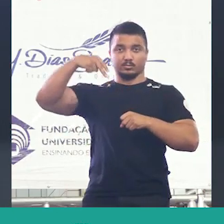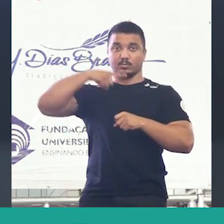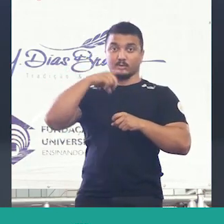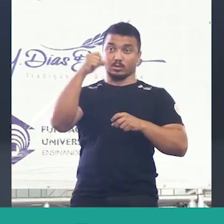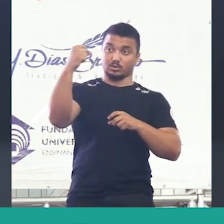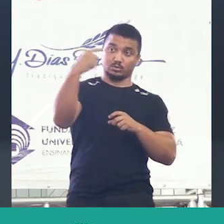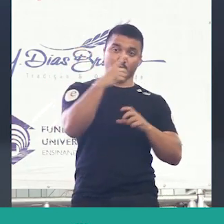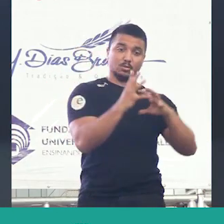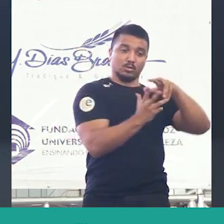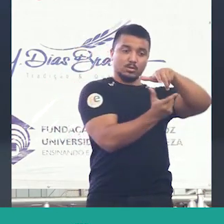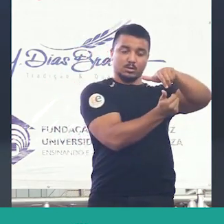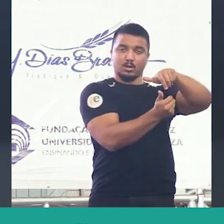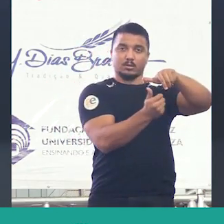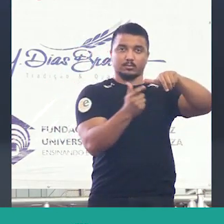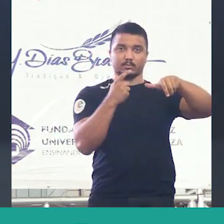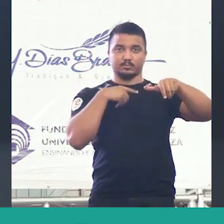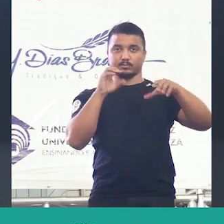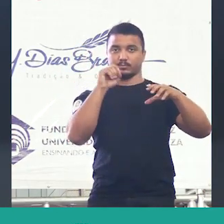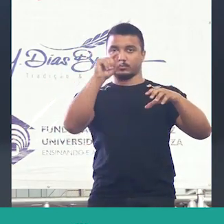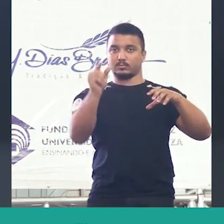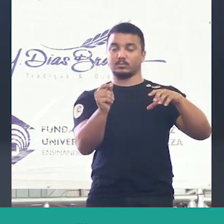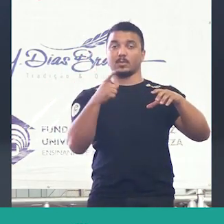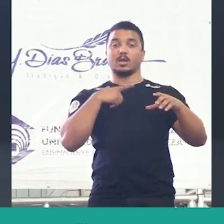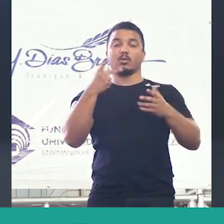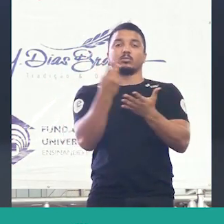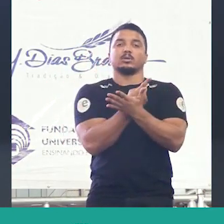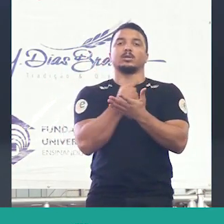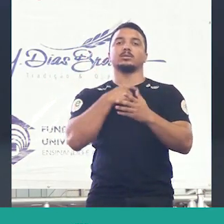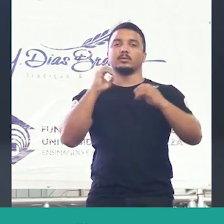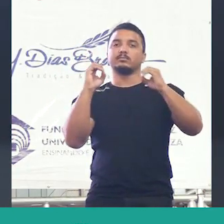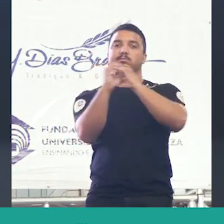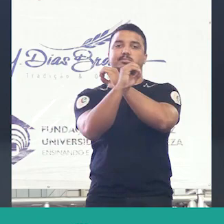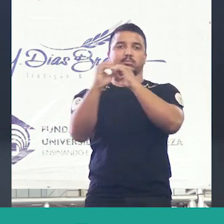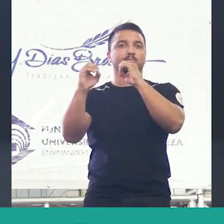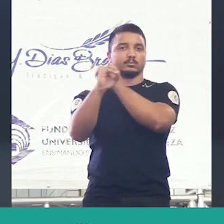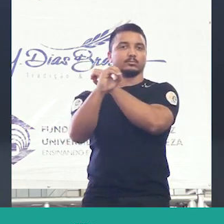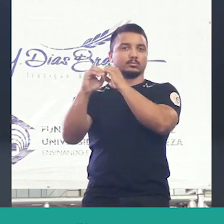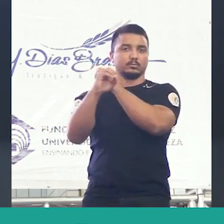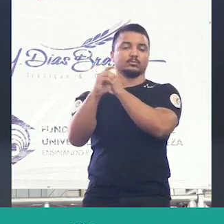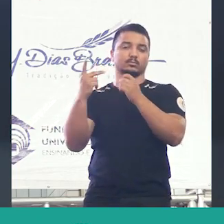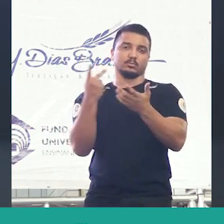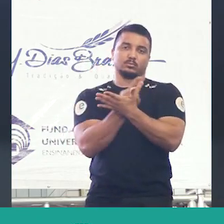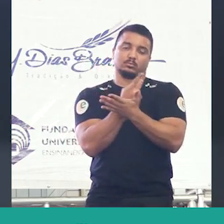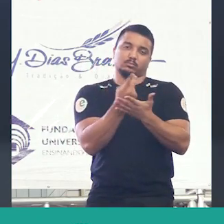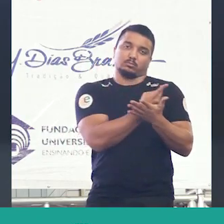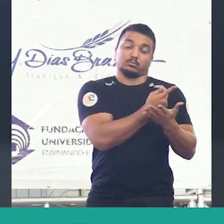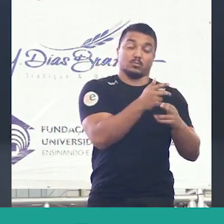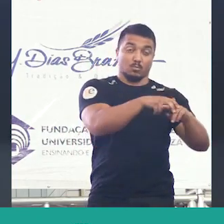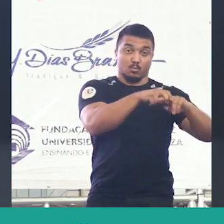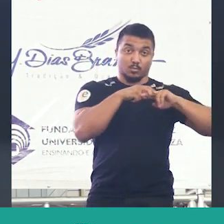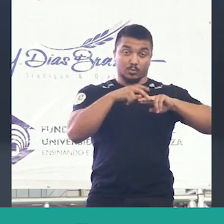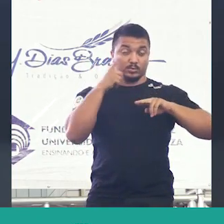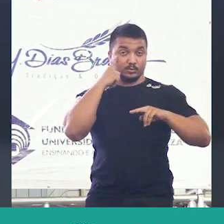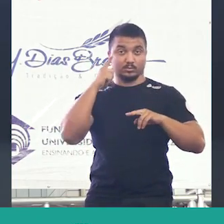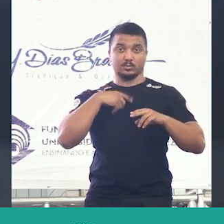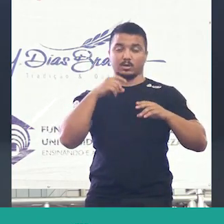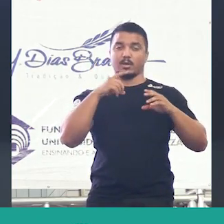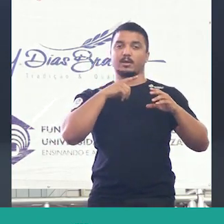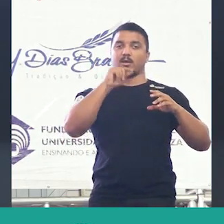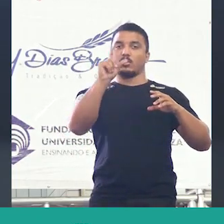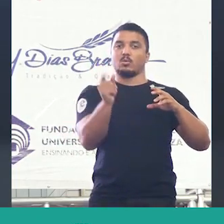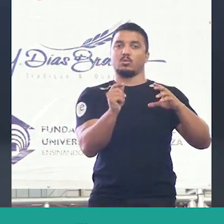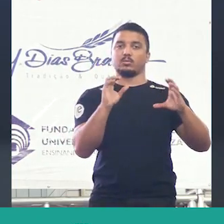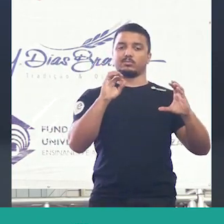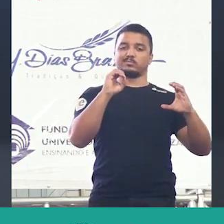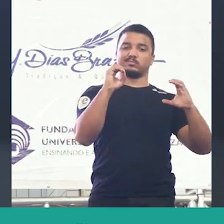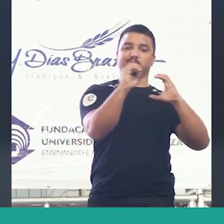com o Sol e a Terra. Estas são as temporadas dos eclipses, quando os eclipses podem ocorrer. Quando a Lua passa pelo nodo